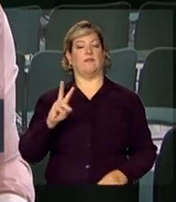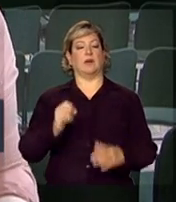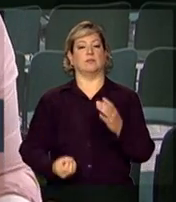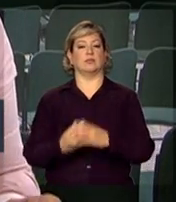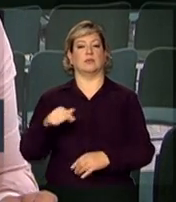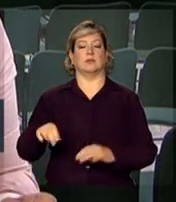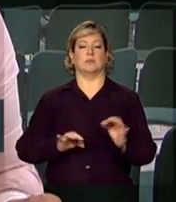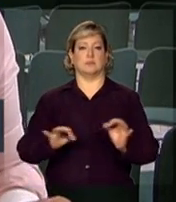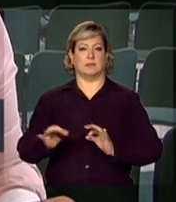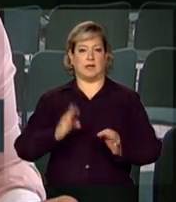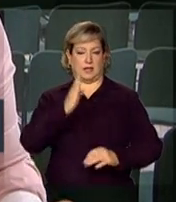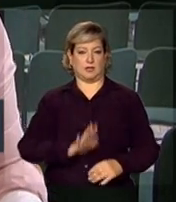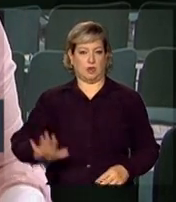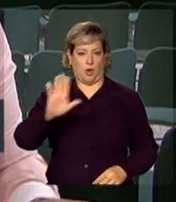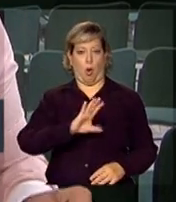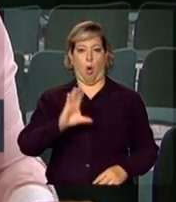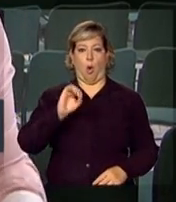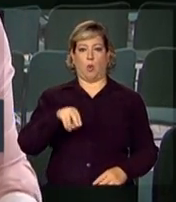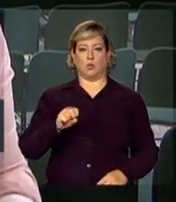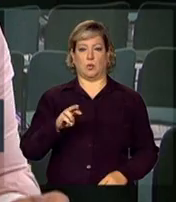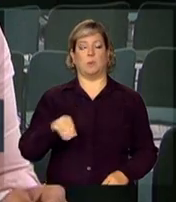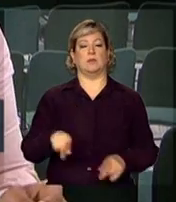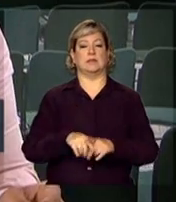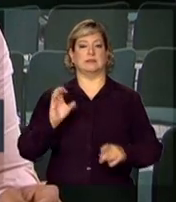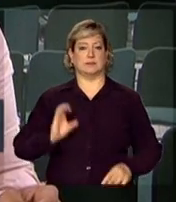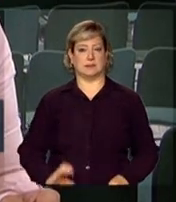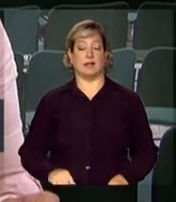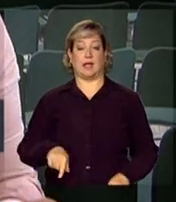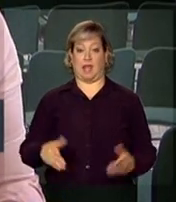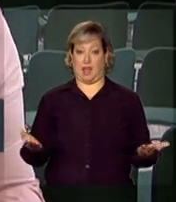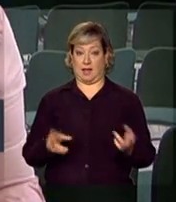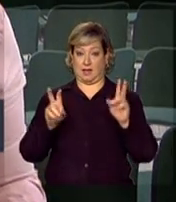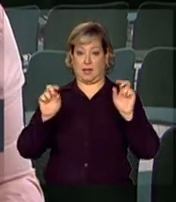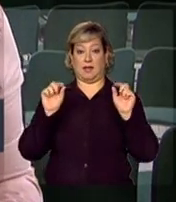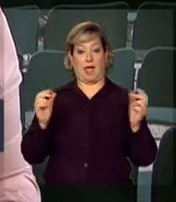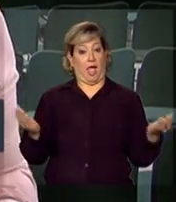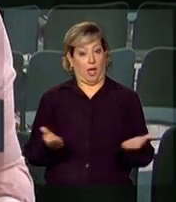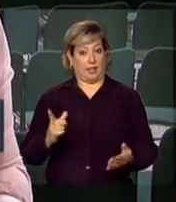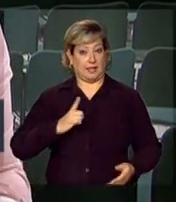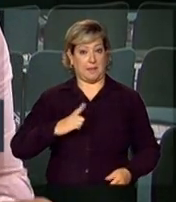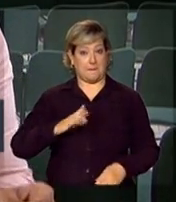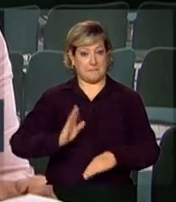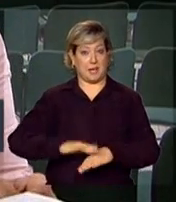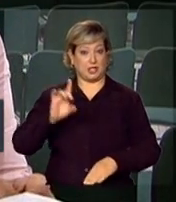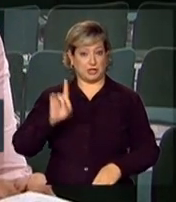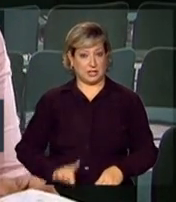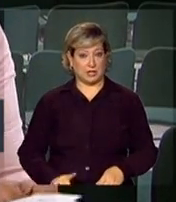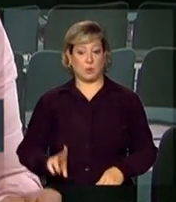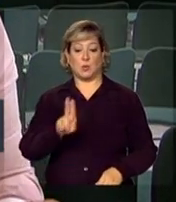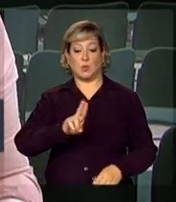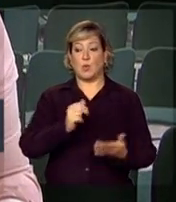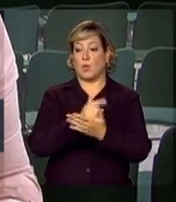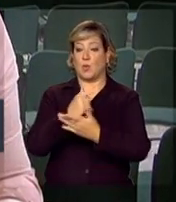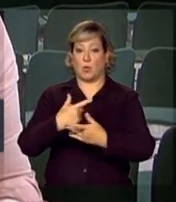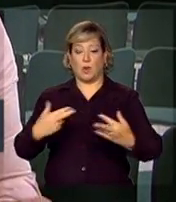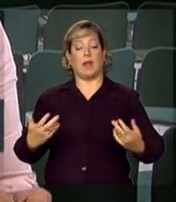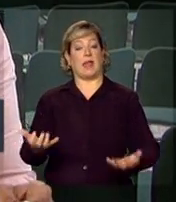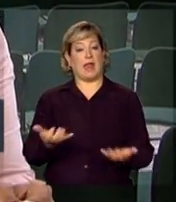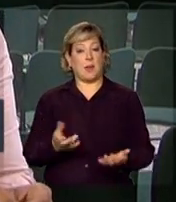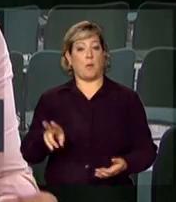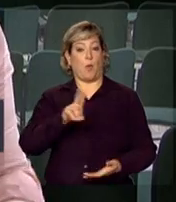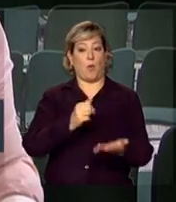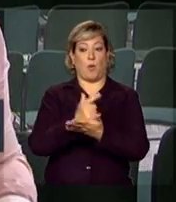e Cidadania. Agora, o tema dele é: agora que temos mais direitos de consumir, queremos consumir com